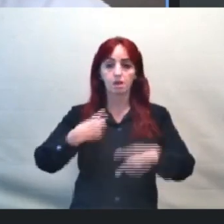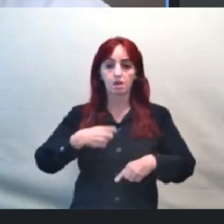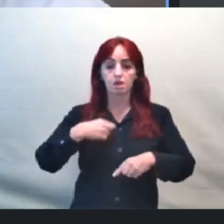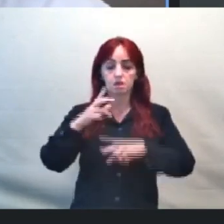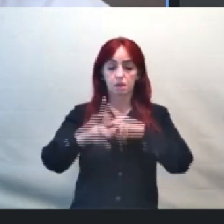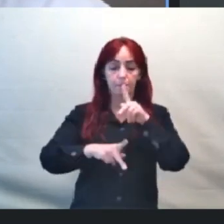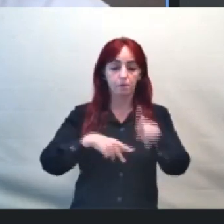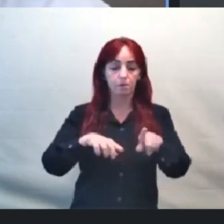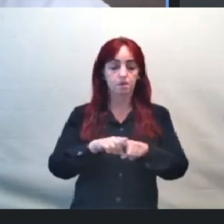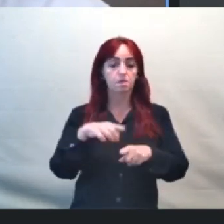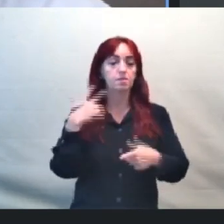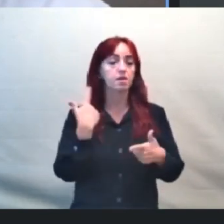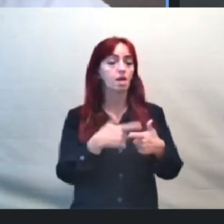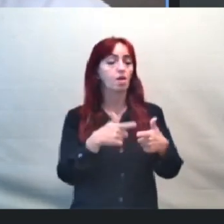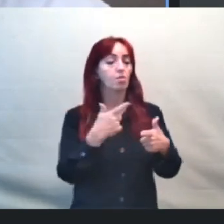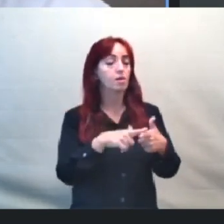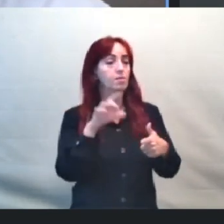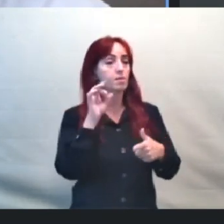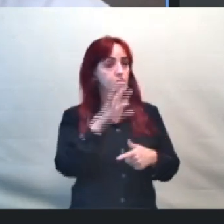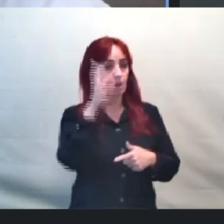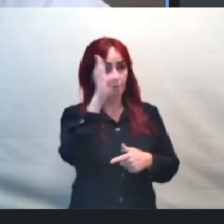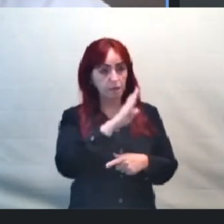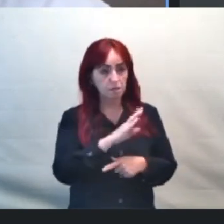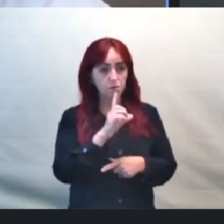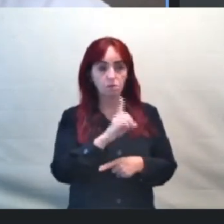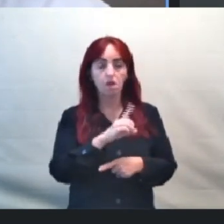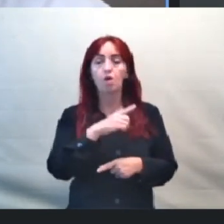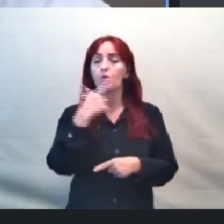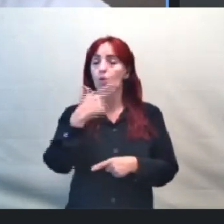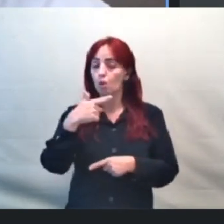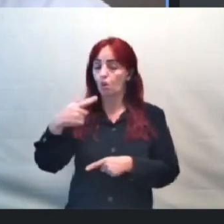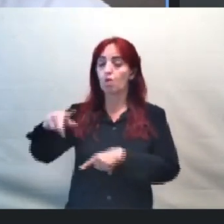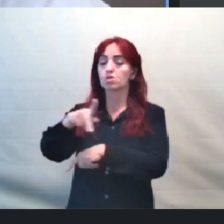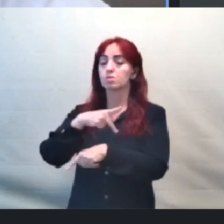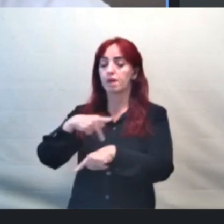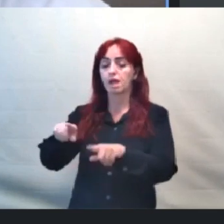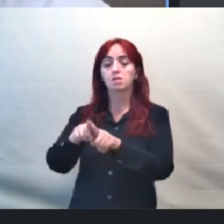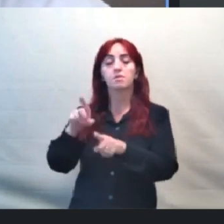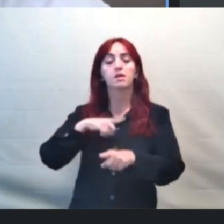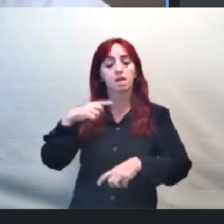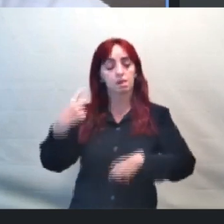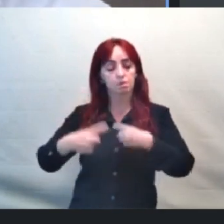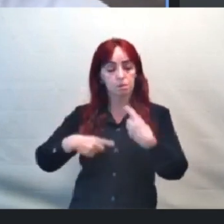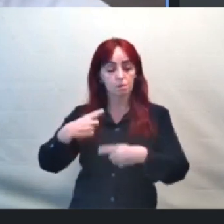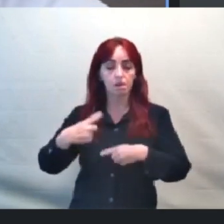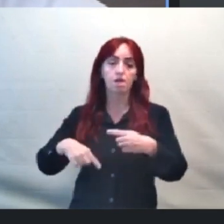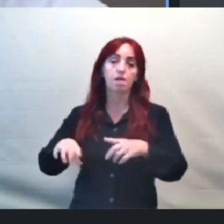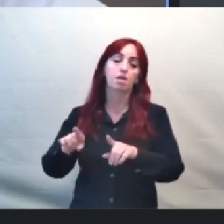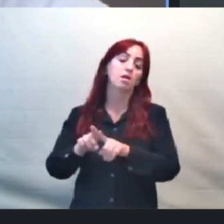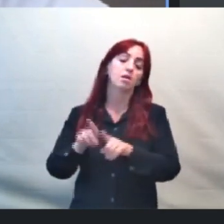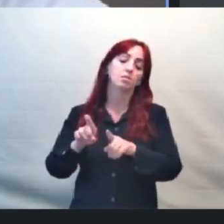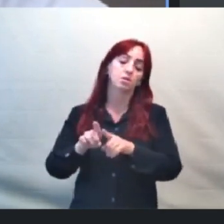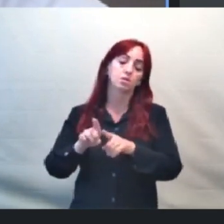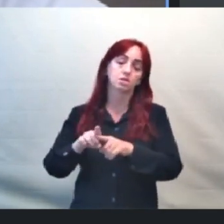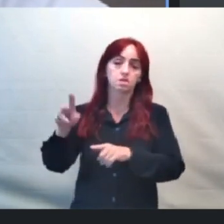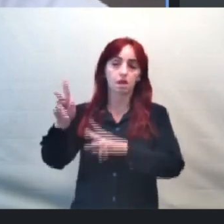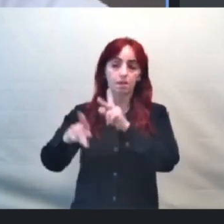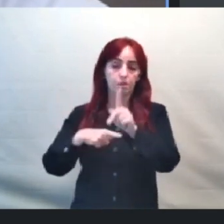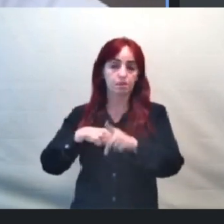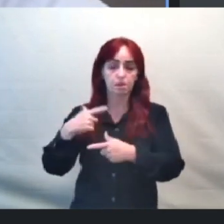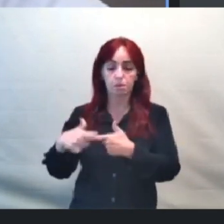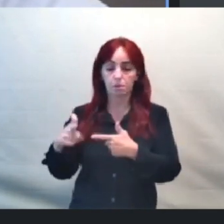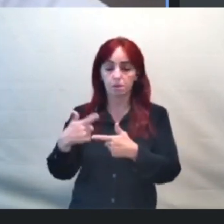que atravessa não só o Brasil, que atravessa outros países, mas certamente Belo Horizonte sempre foi o berço de políticas